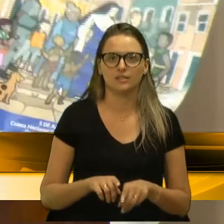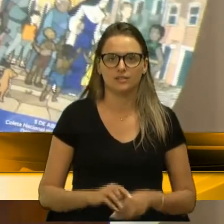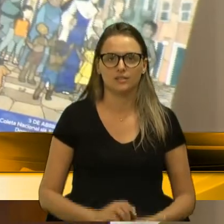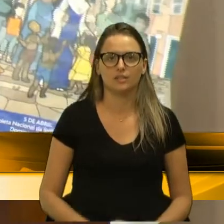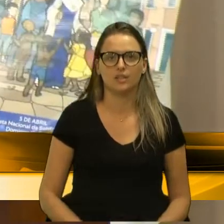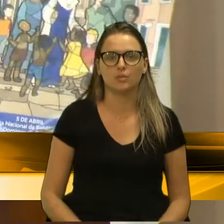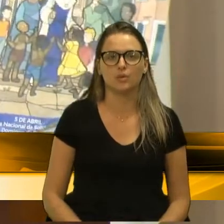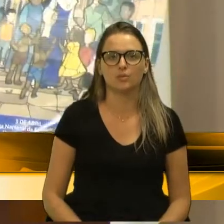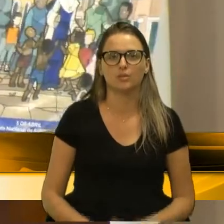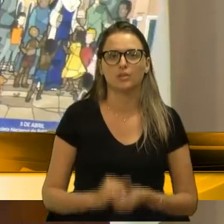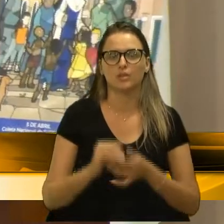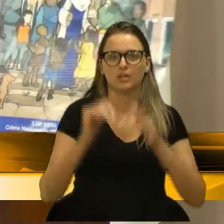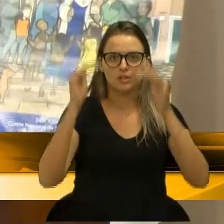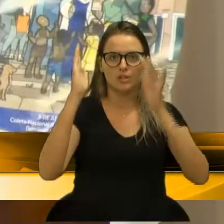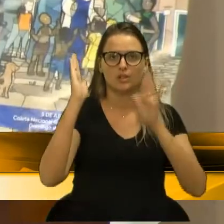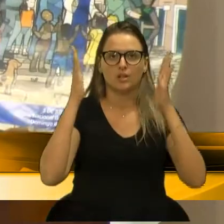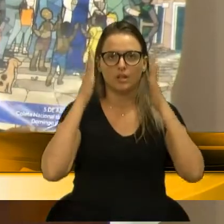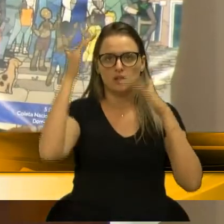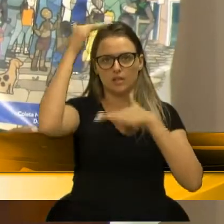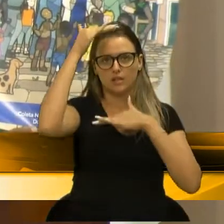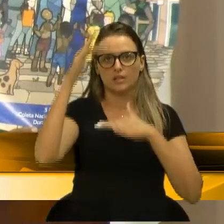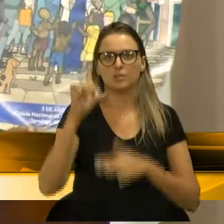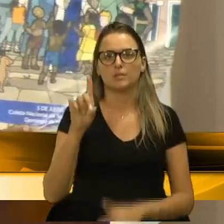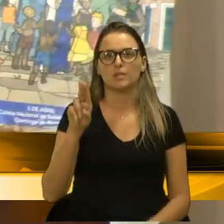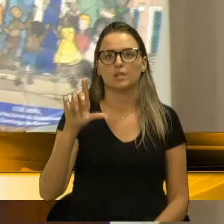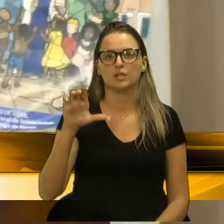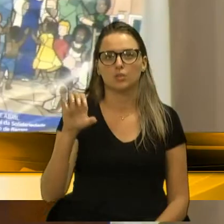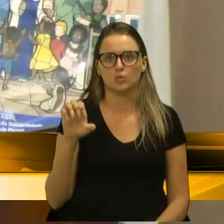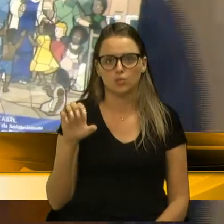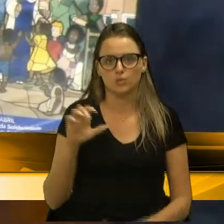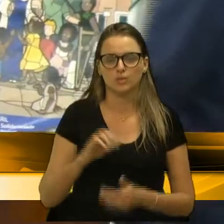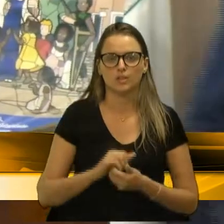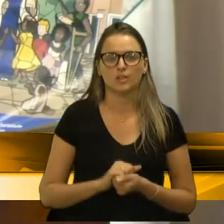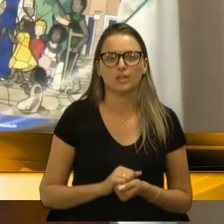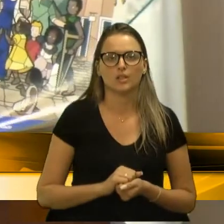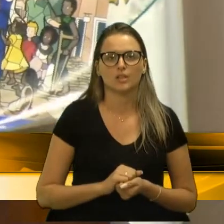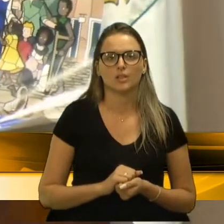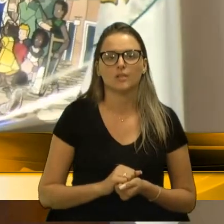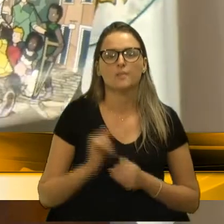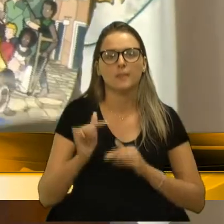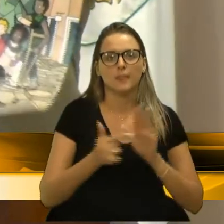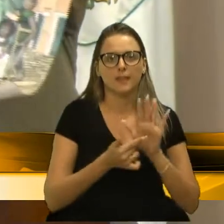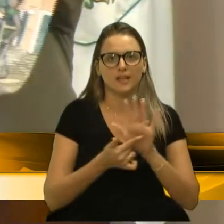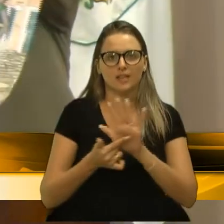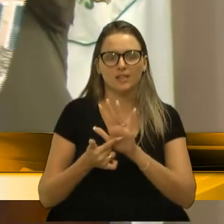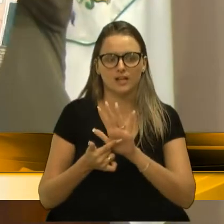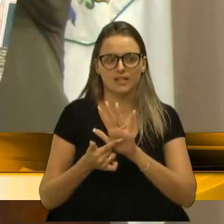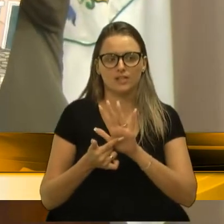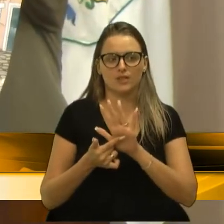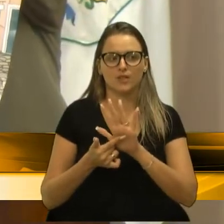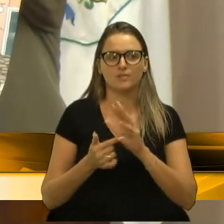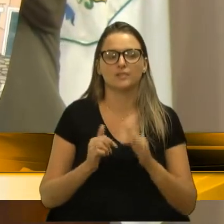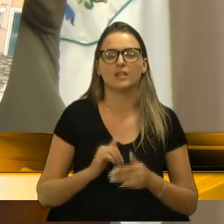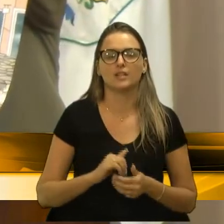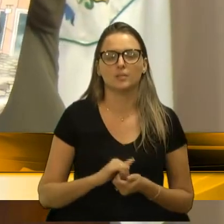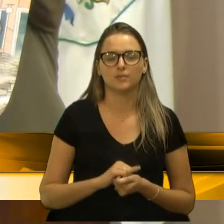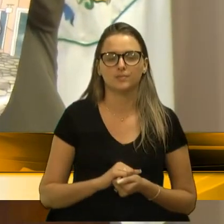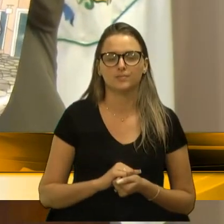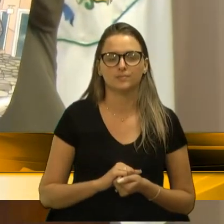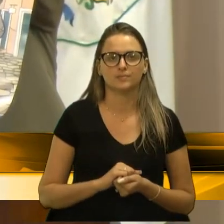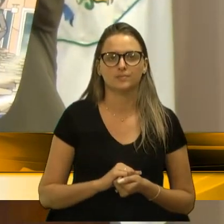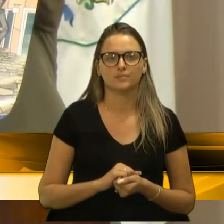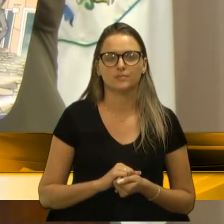a irmã Dulce, né, o anjo bom da Bahia, indiferente. Ela mostra aqui nesse cartaz da campanha da fraternidade